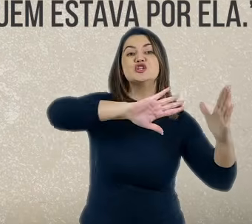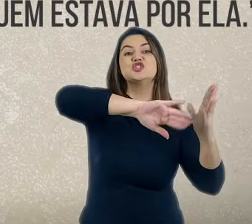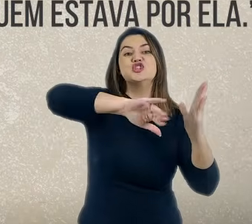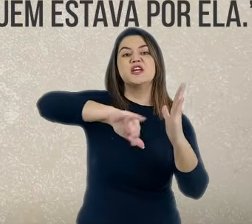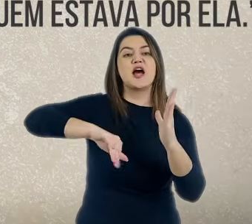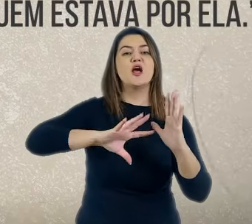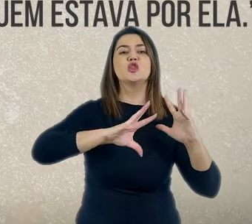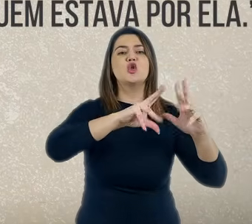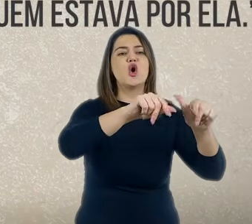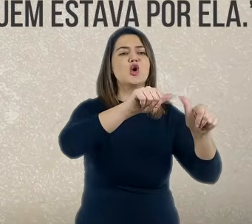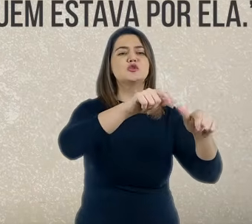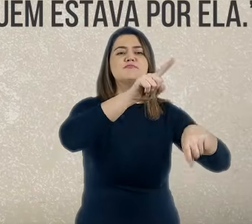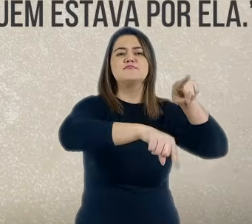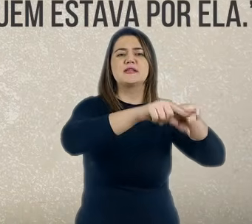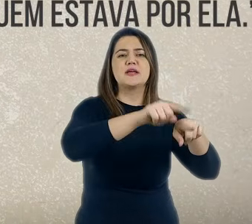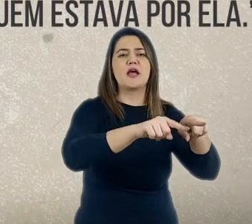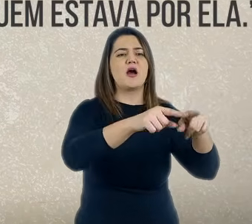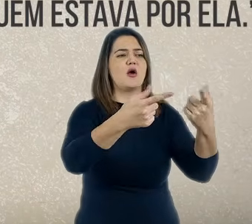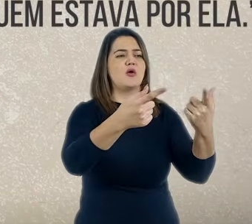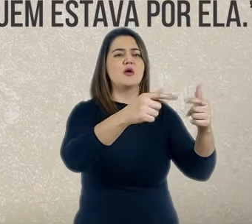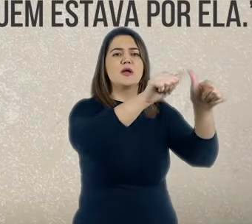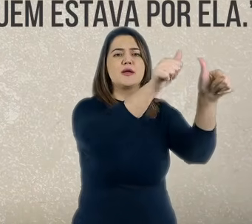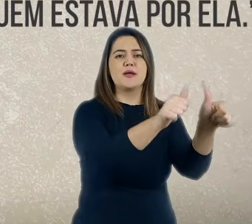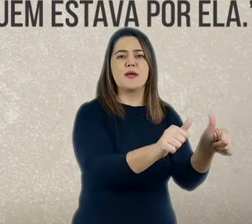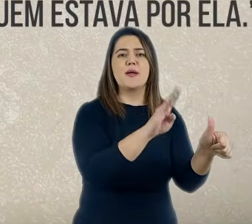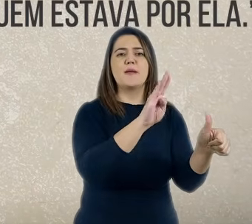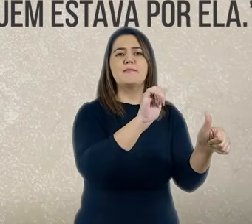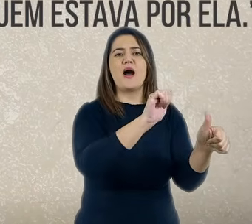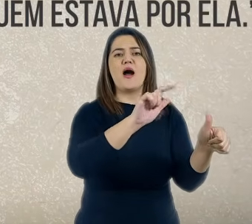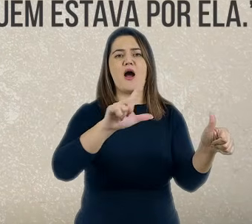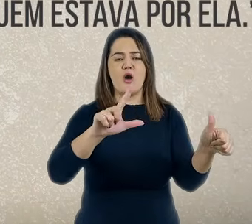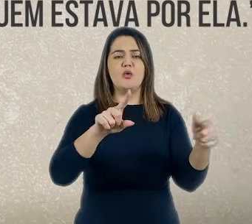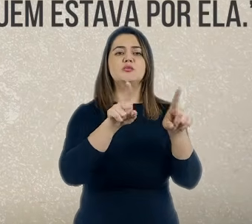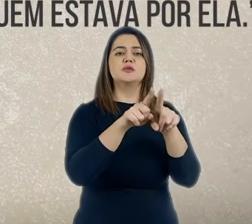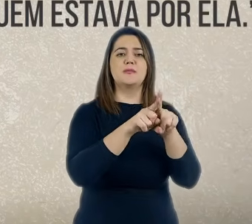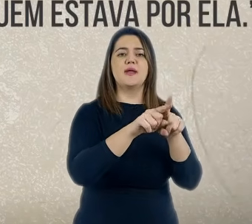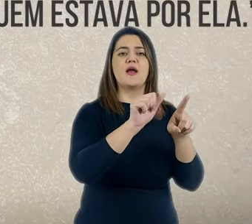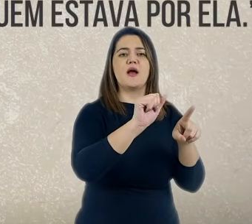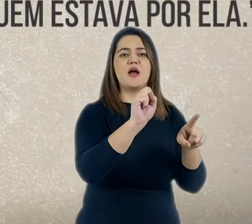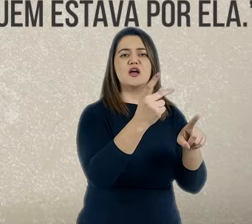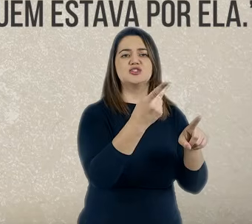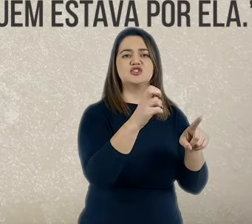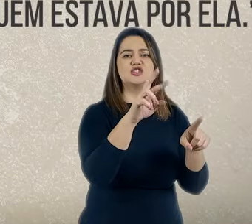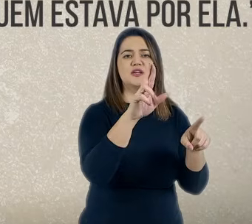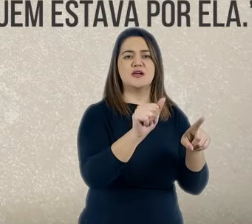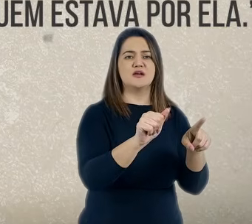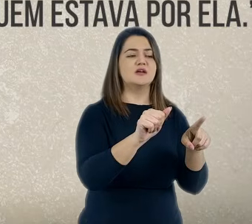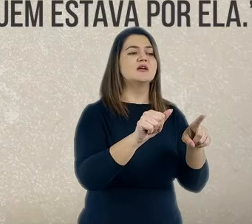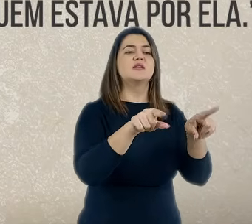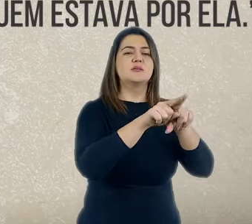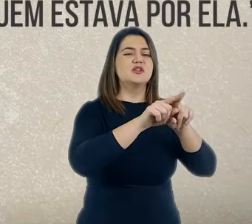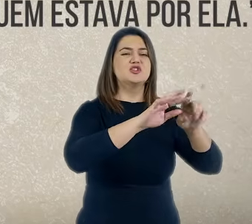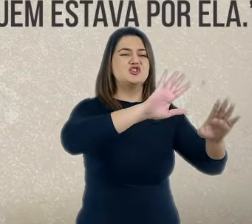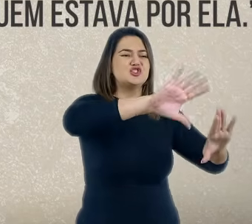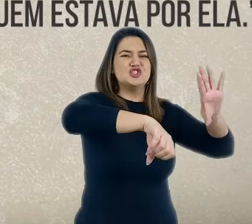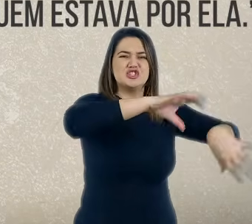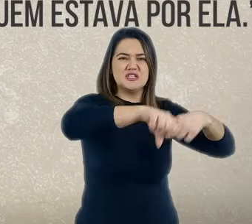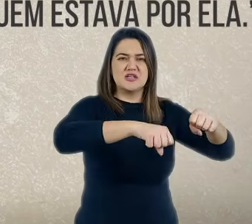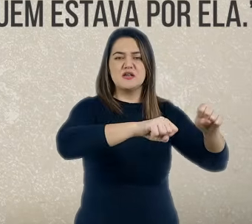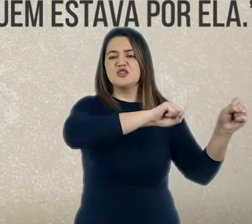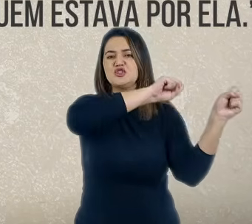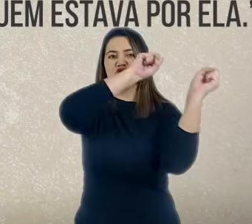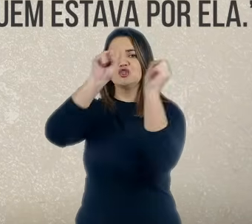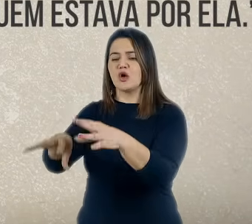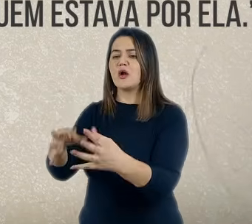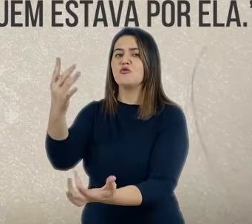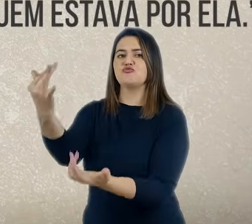todos os utensílios que tinham sido feitos para Baal, para o poste da deusa Áshera e para todo o exército dos céus.